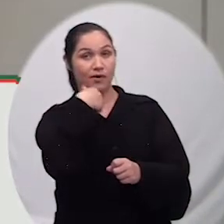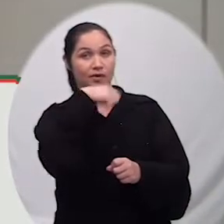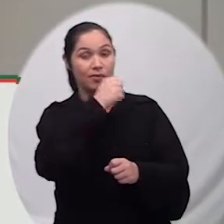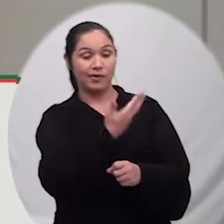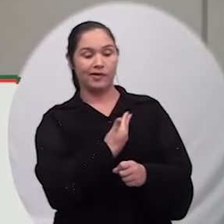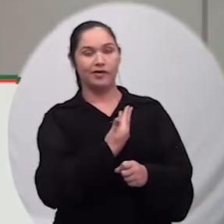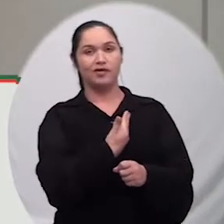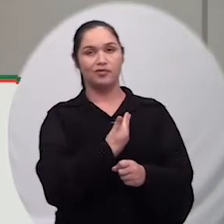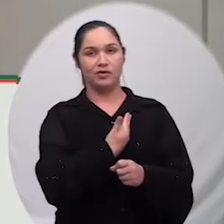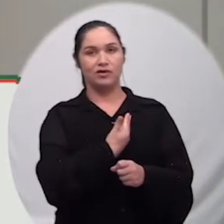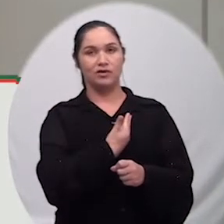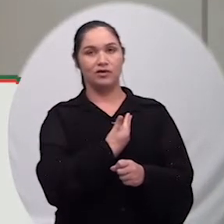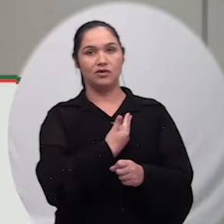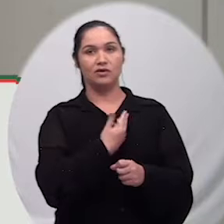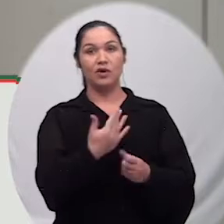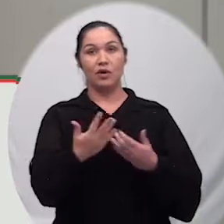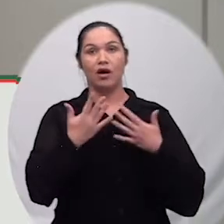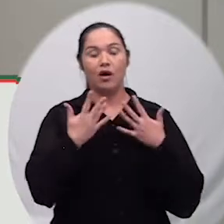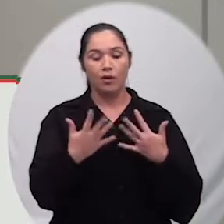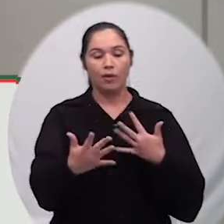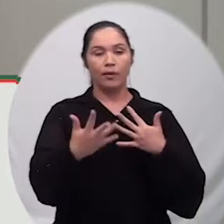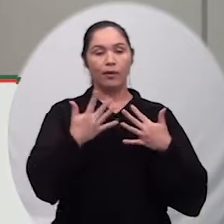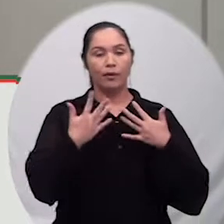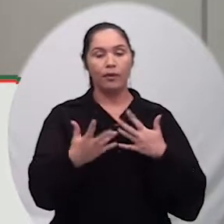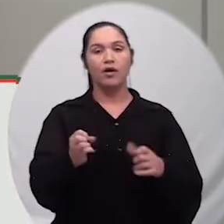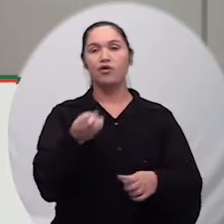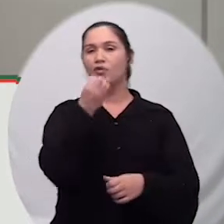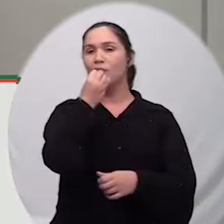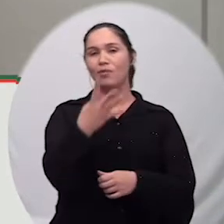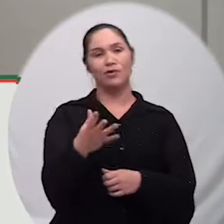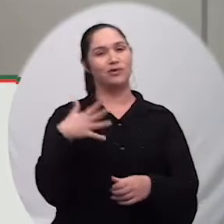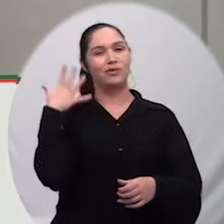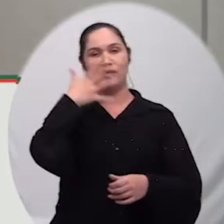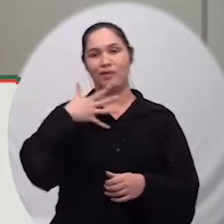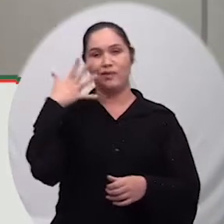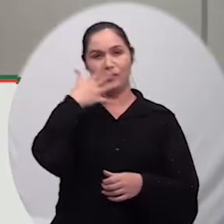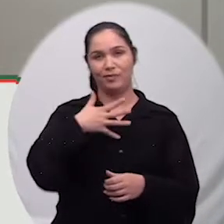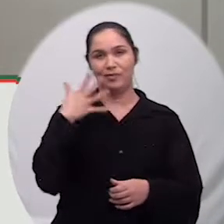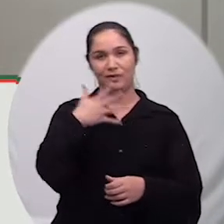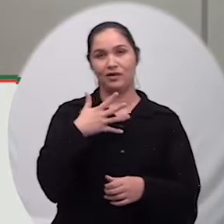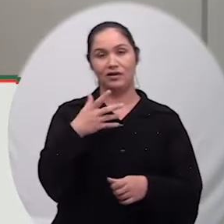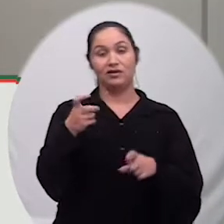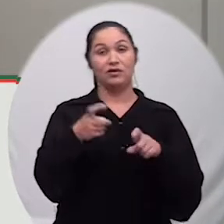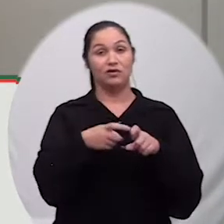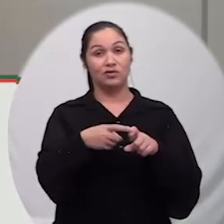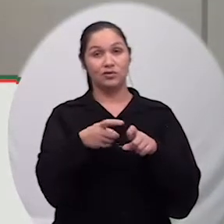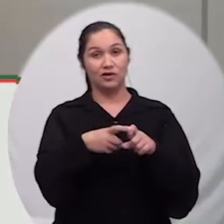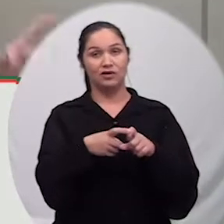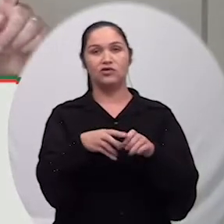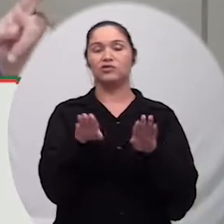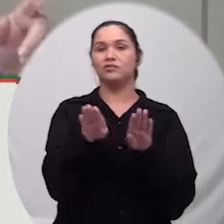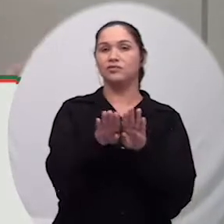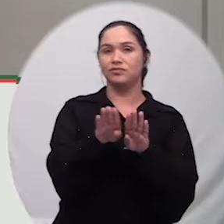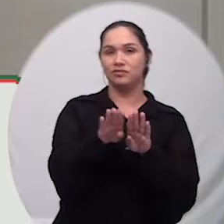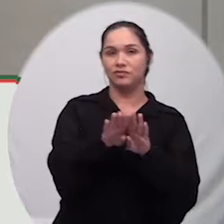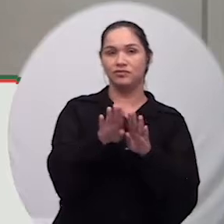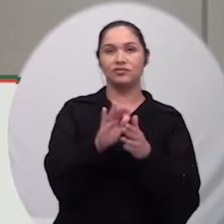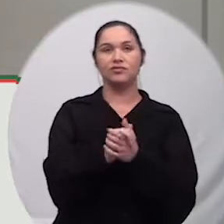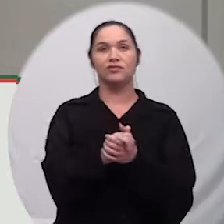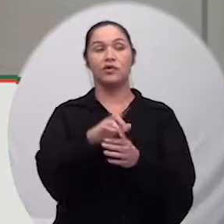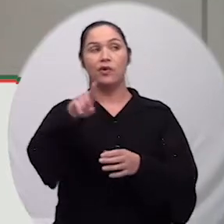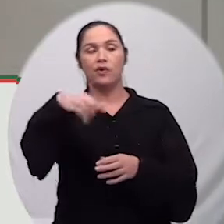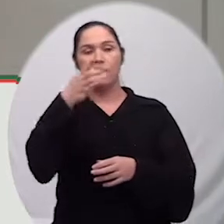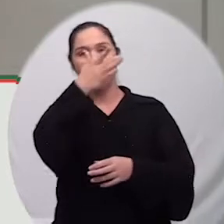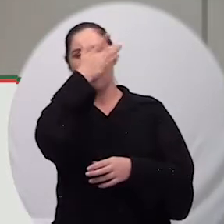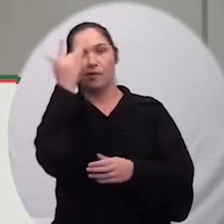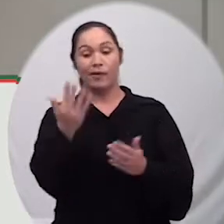muito interessante a palestra do Dr. Jaime Lini, do pediatra, e do escritor Marcos Petri, que veio de Vidal Ramos, autistas, que tem um canal no YouTube